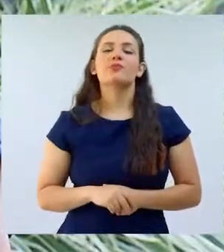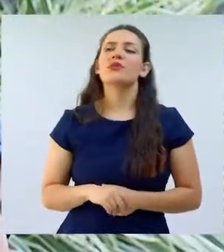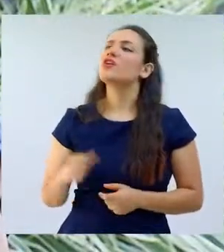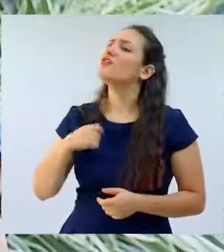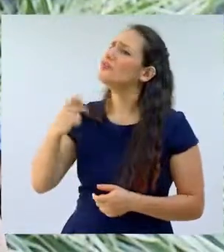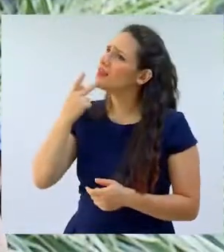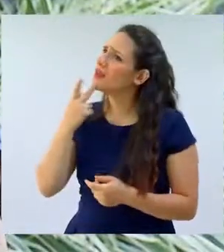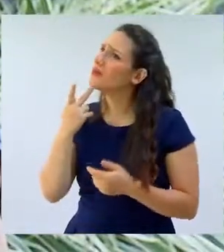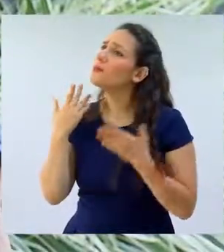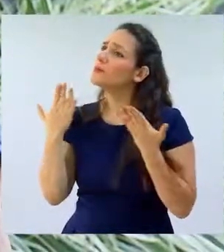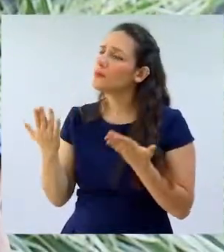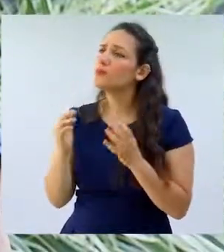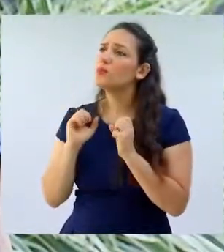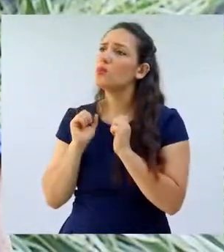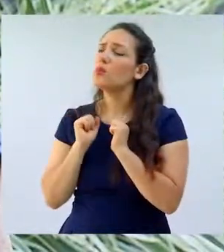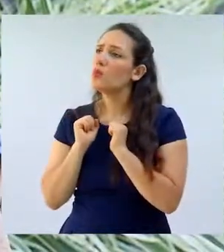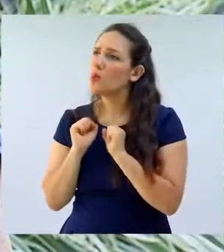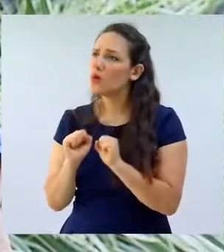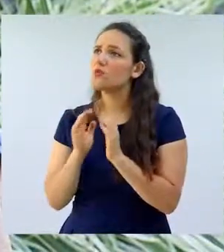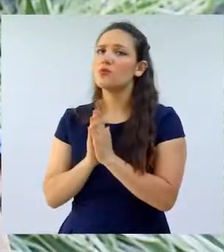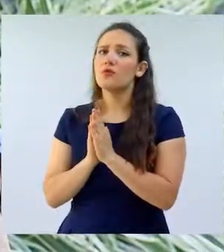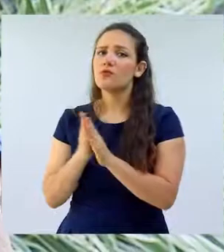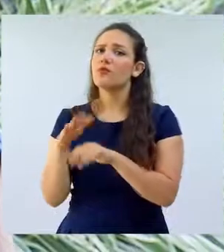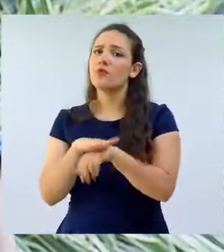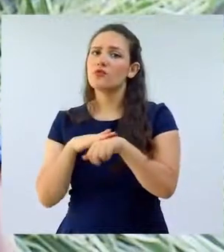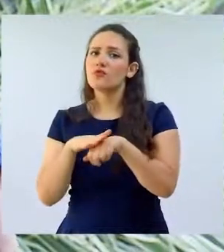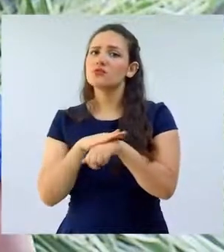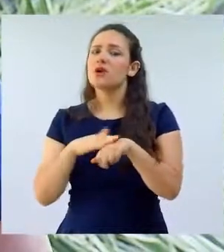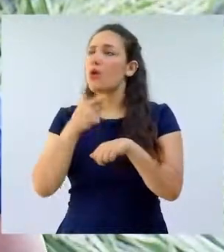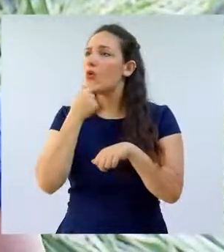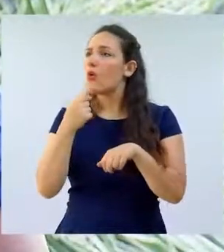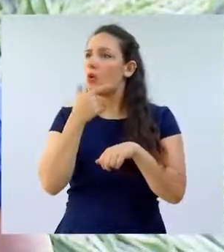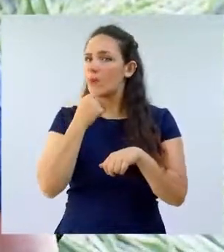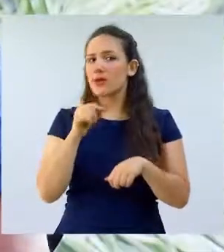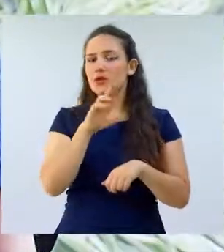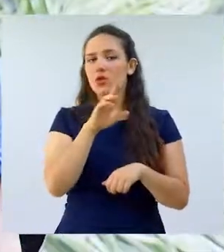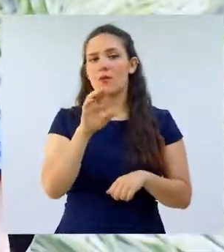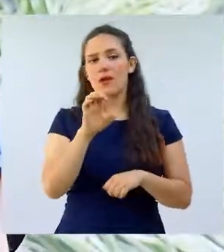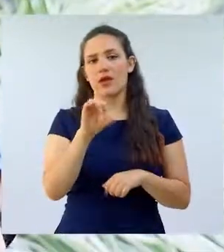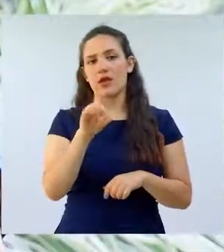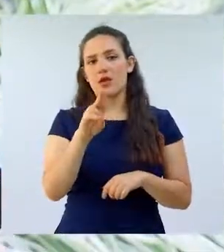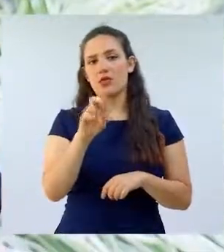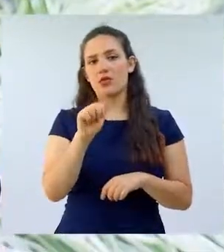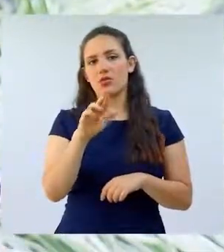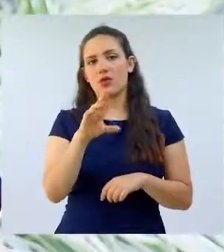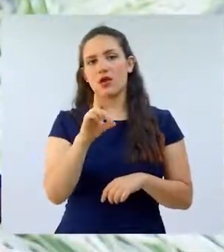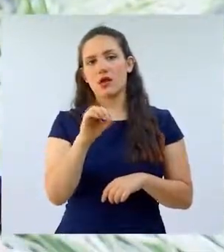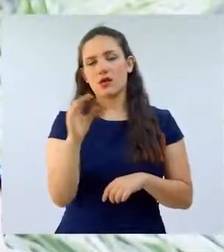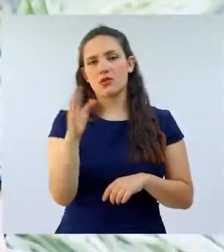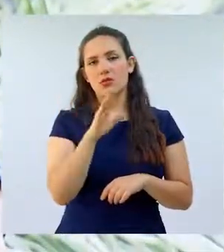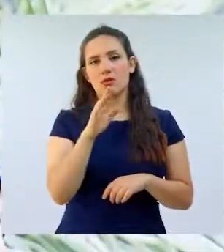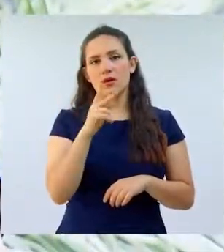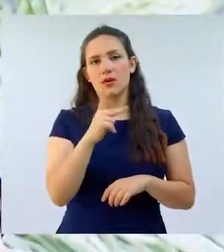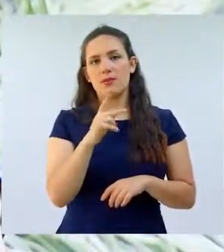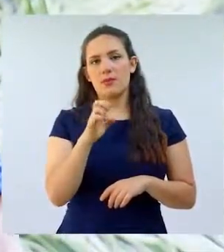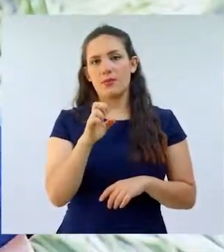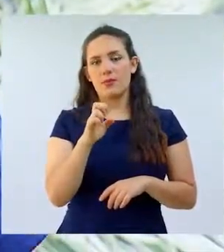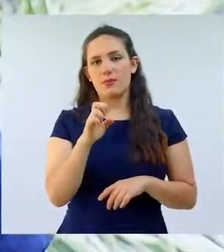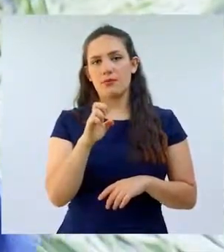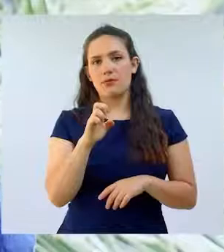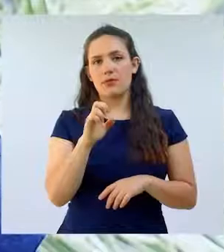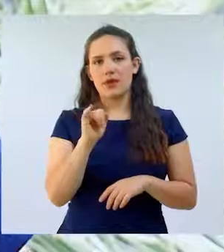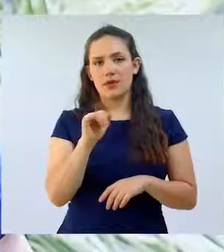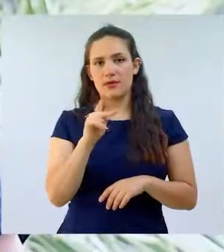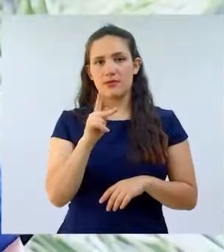preciso entregar esse projeto na mão do nosso amigo Eduardo Petengil, que era presidente da Infraero. E eu preciso do